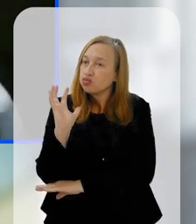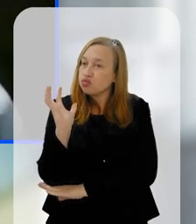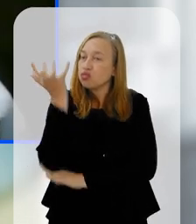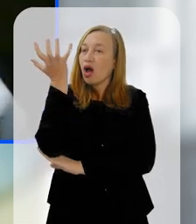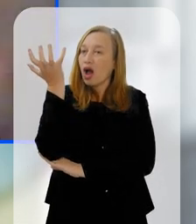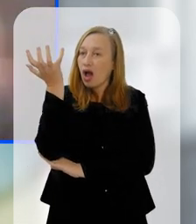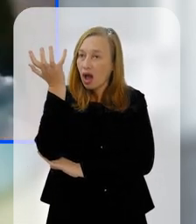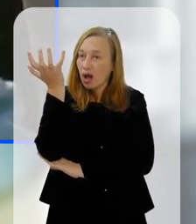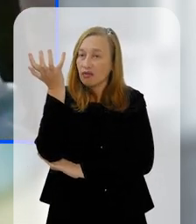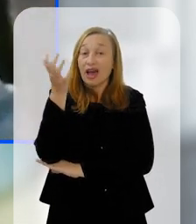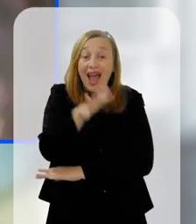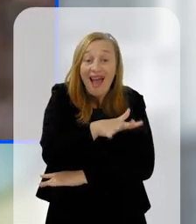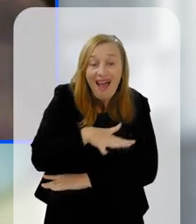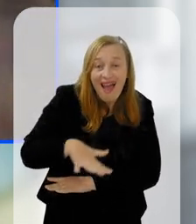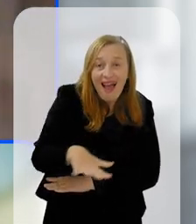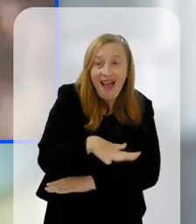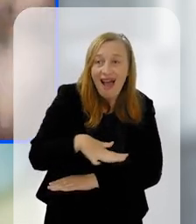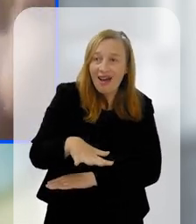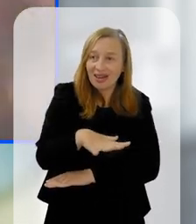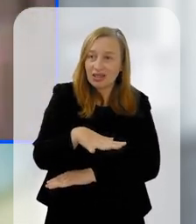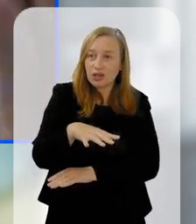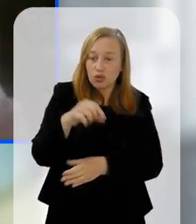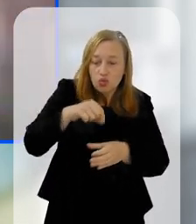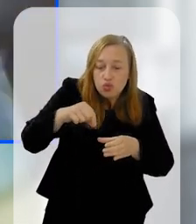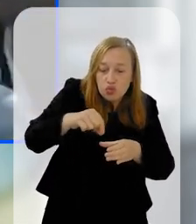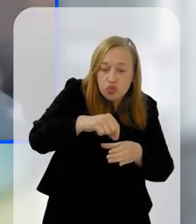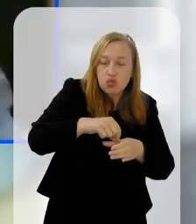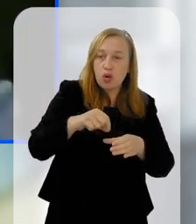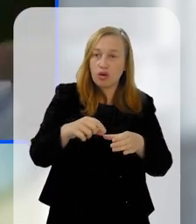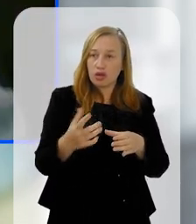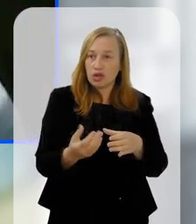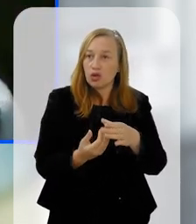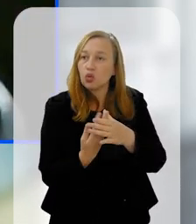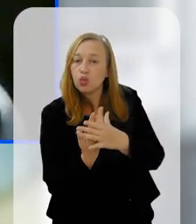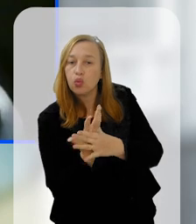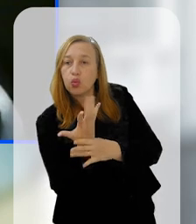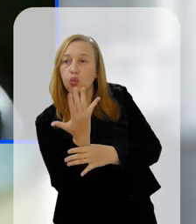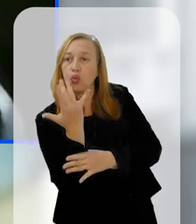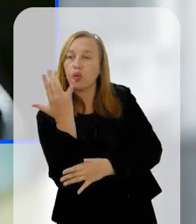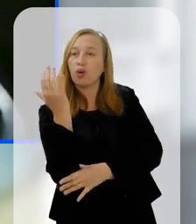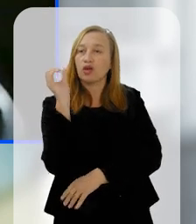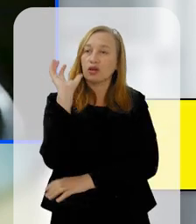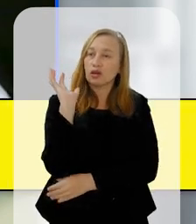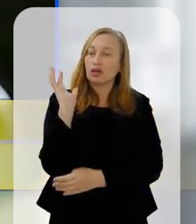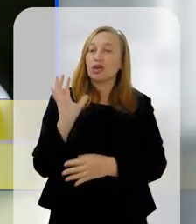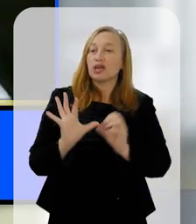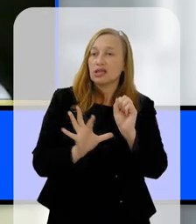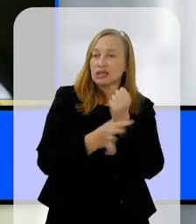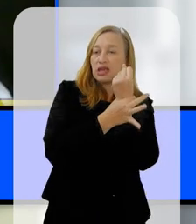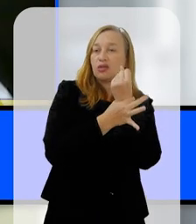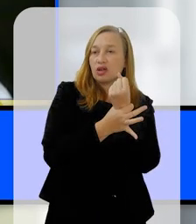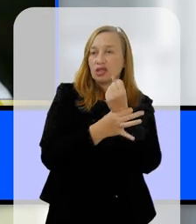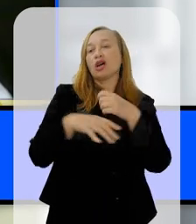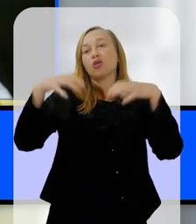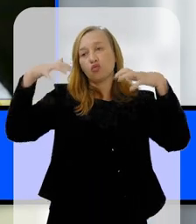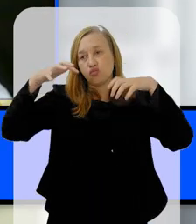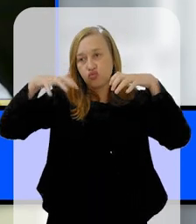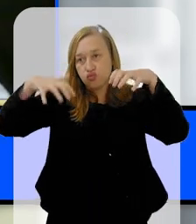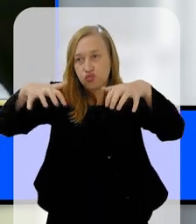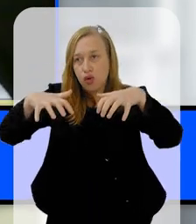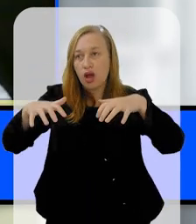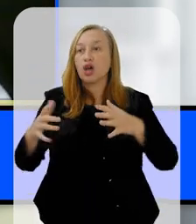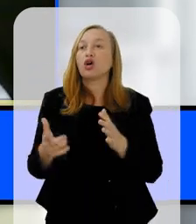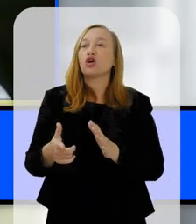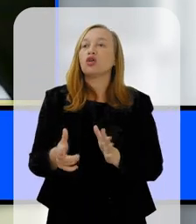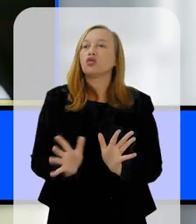tinham depressão, que tinham vegetação adequadas para segurar a chuva. Muito bem. No final do